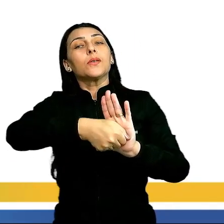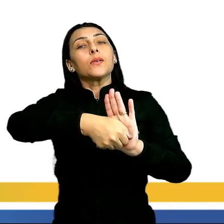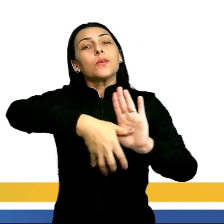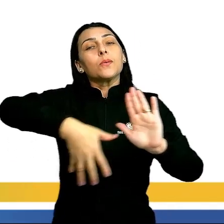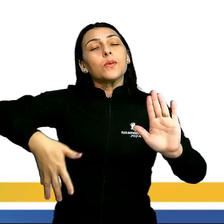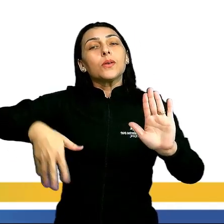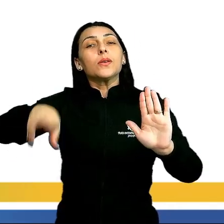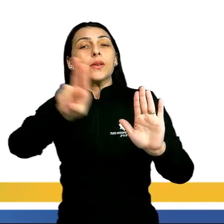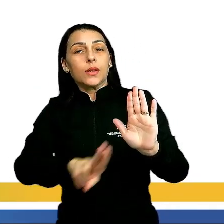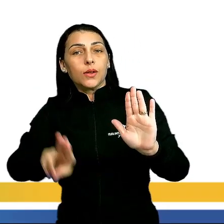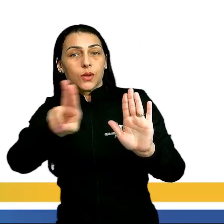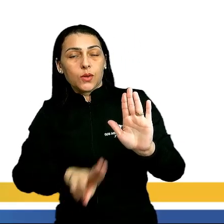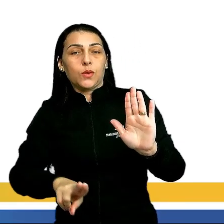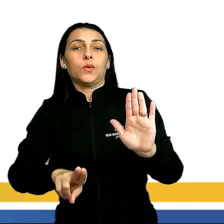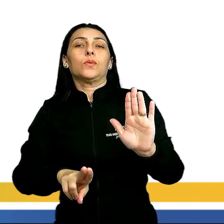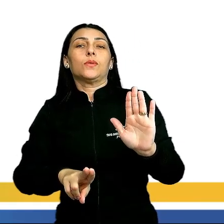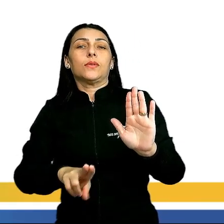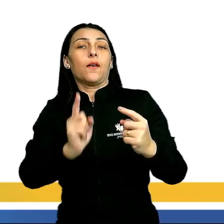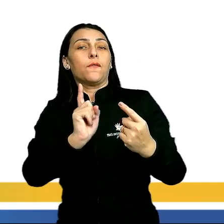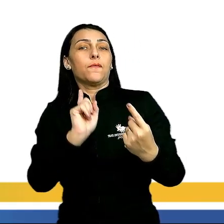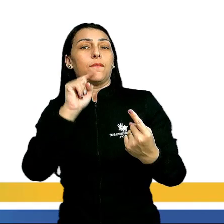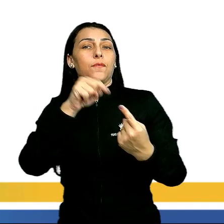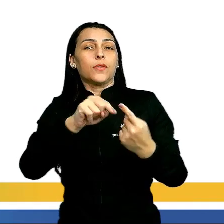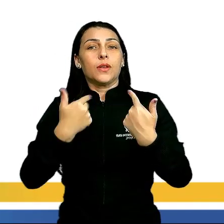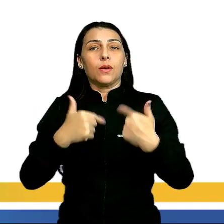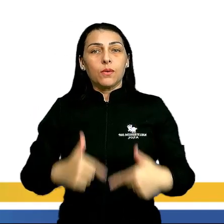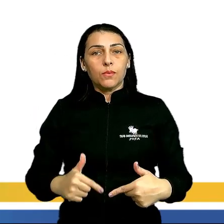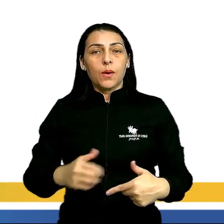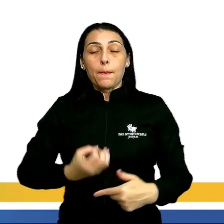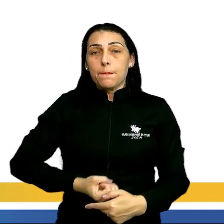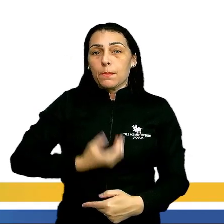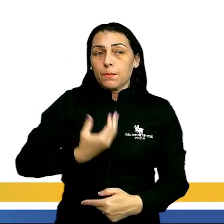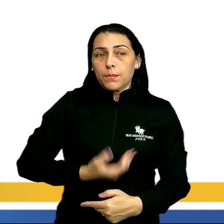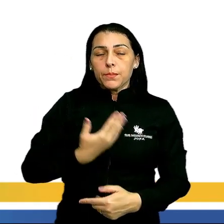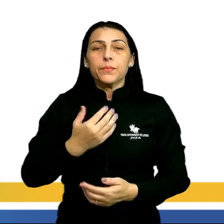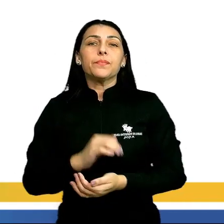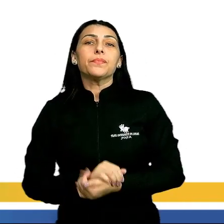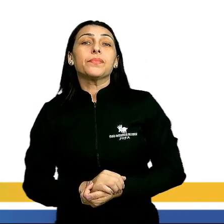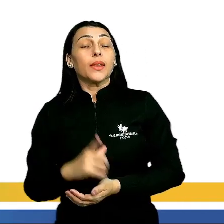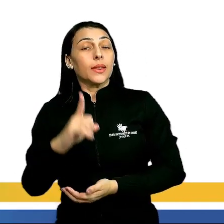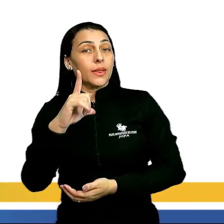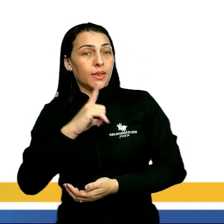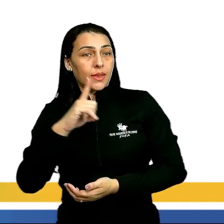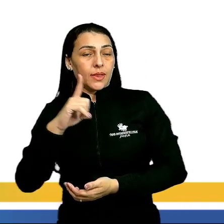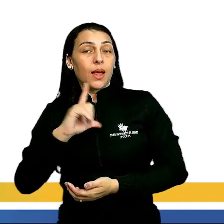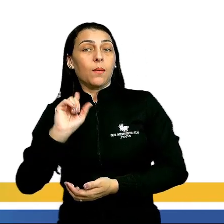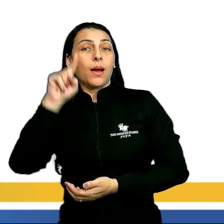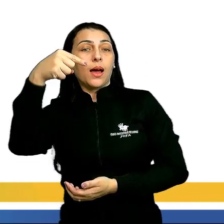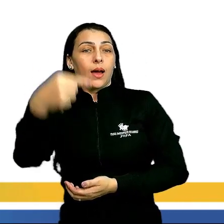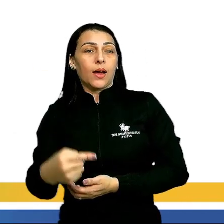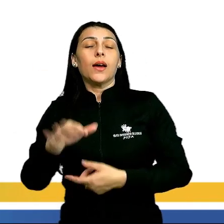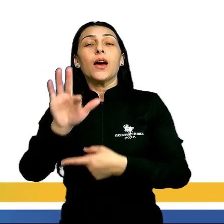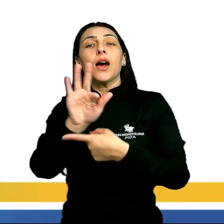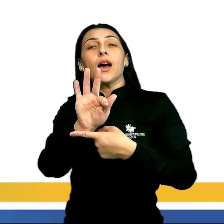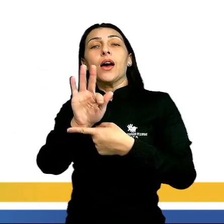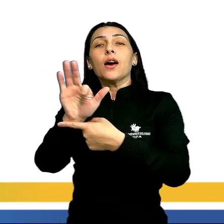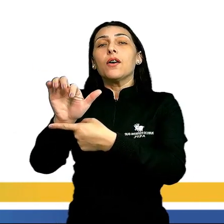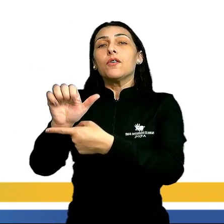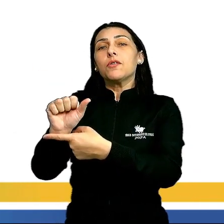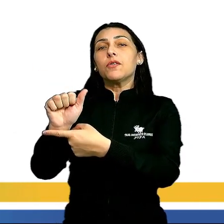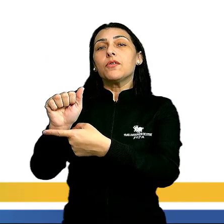por causa das figuras da linguagem. E nós temos a próxima função da